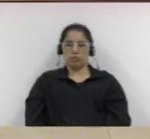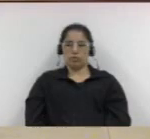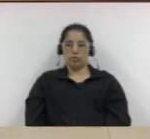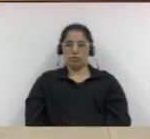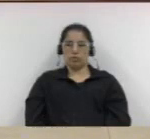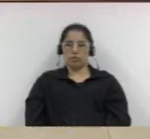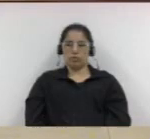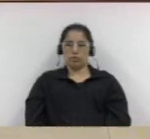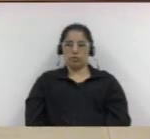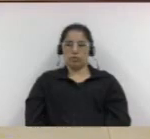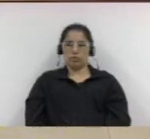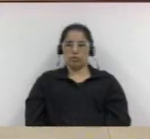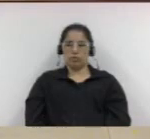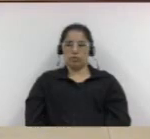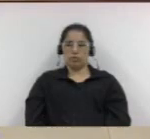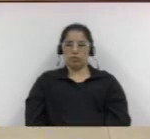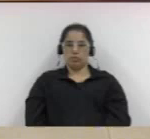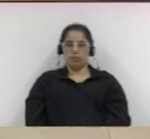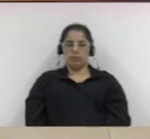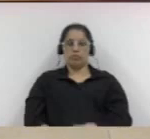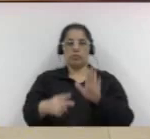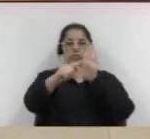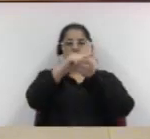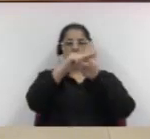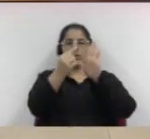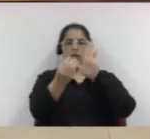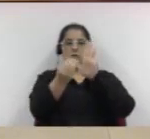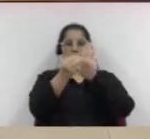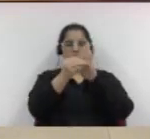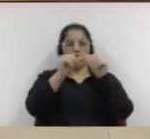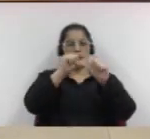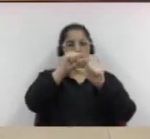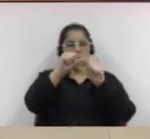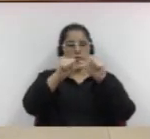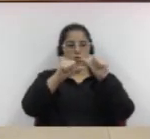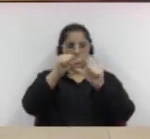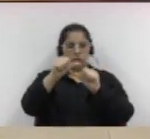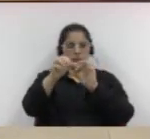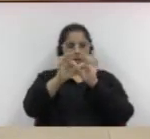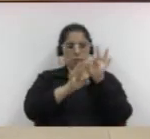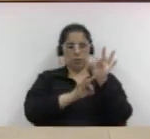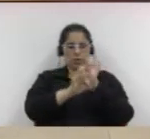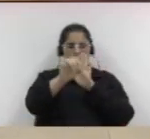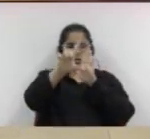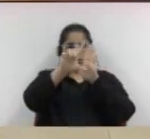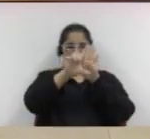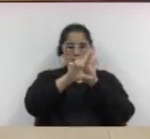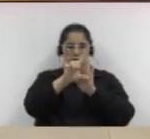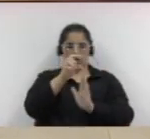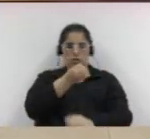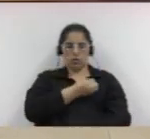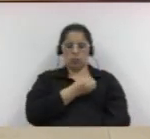Vê lá mais. Emenda modificativa ao projeto de lei